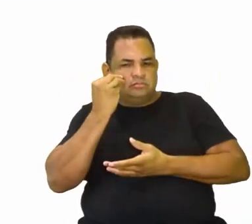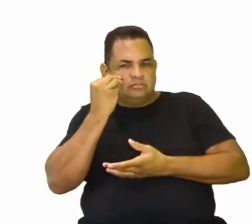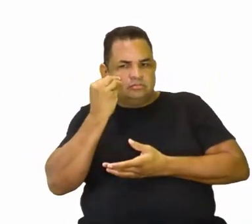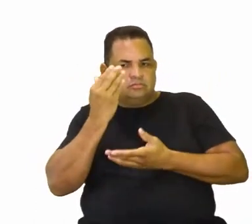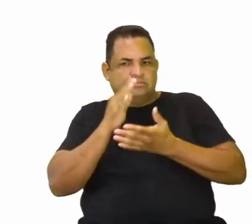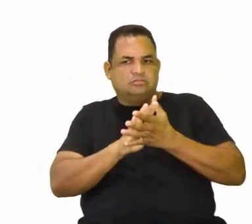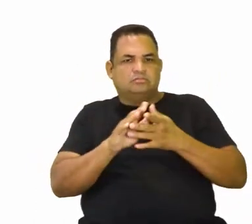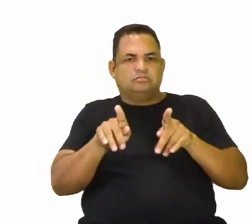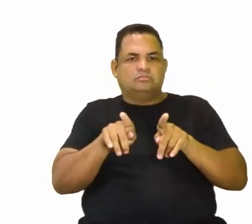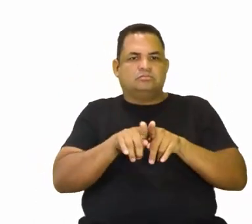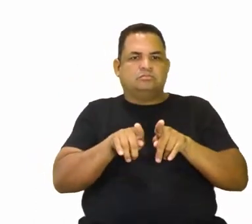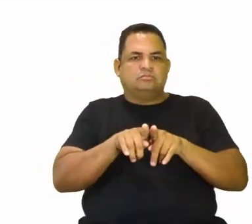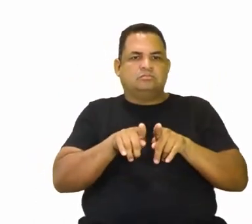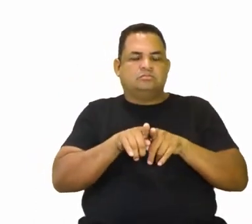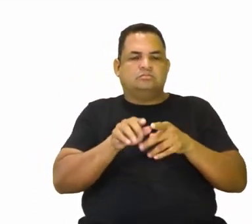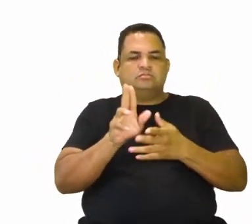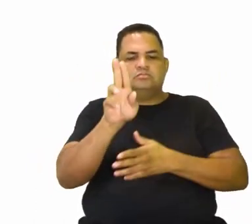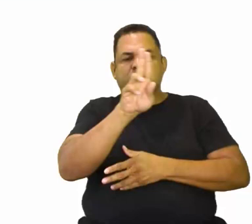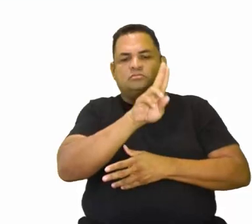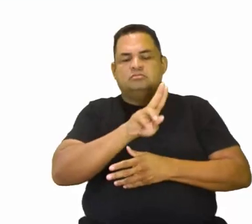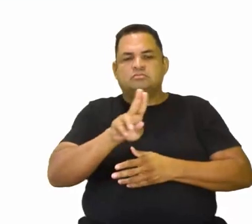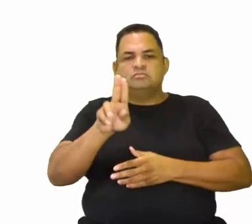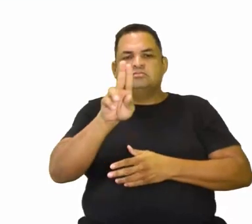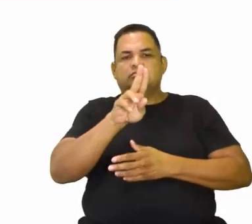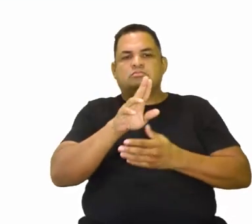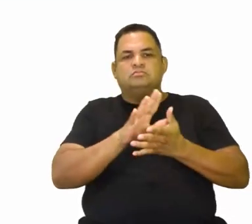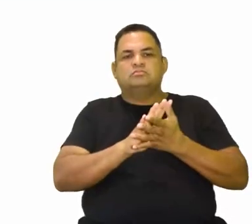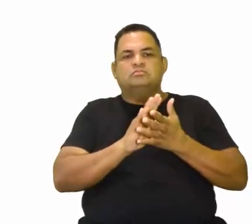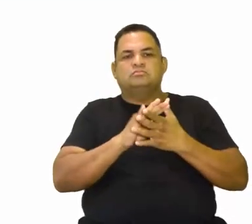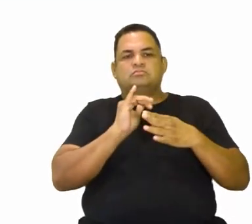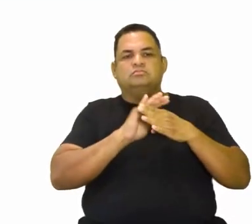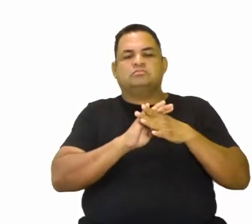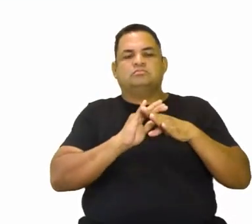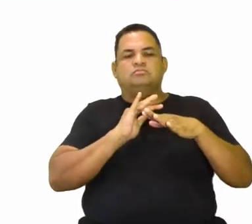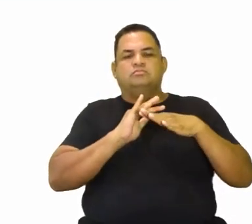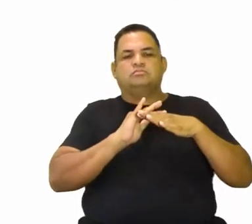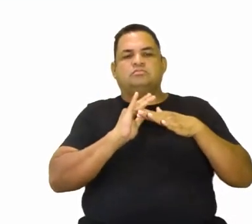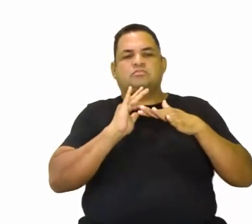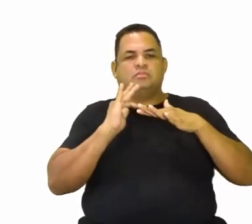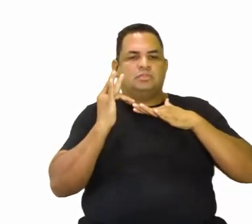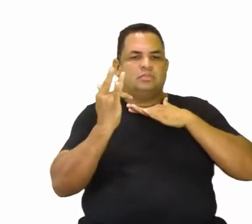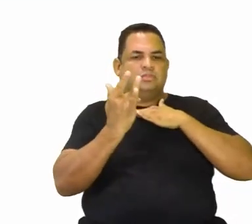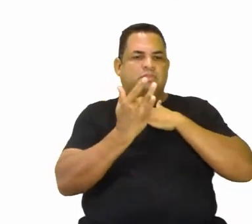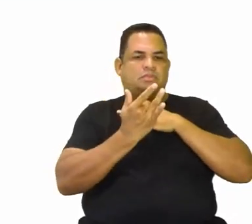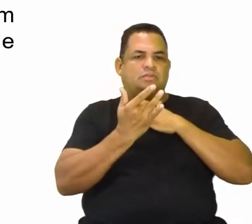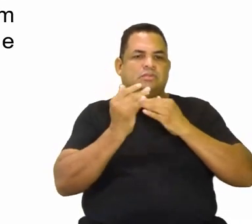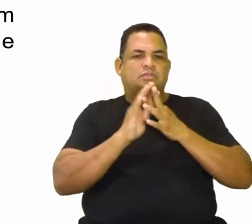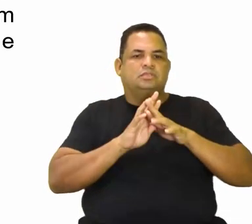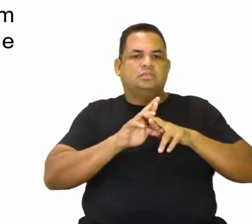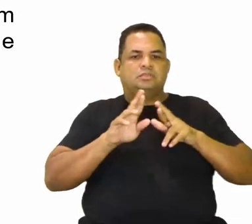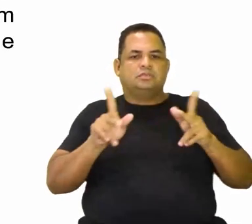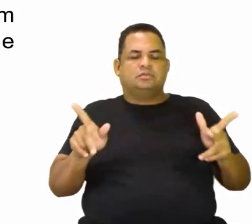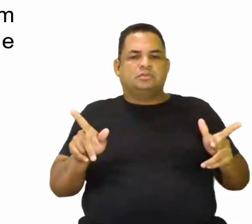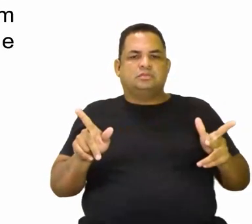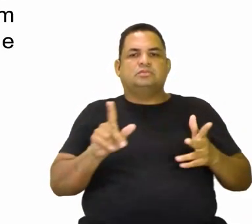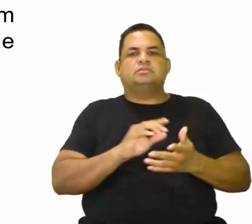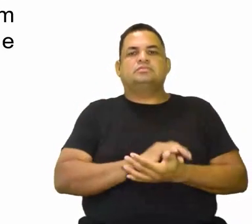experimentalmente e por meios de multimídia, tá certo? Então, agora,